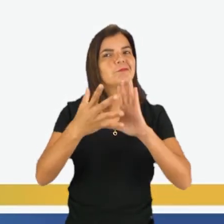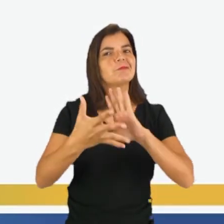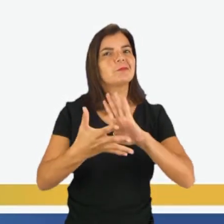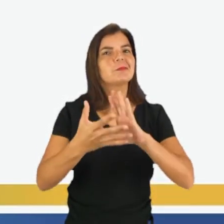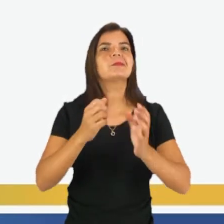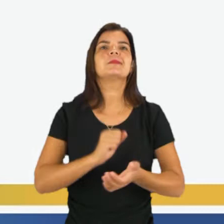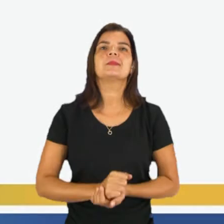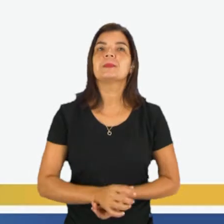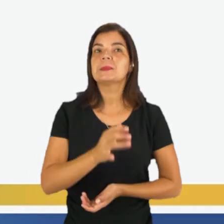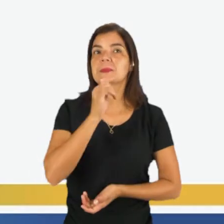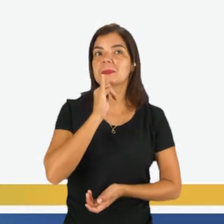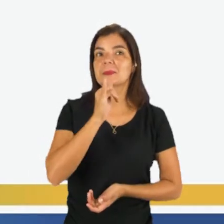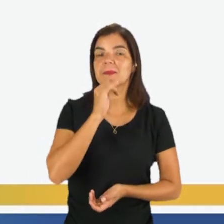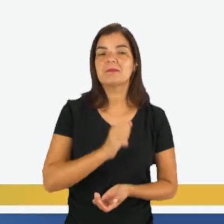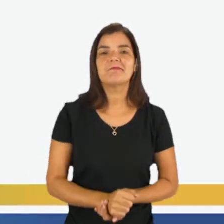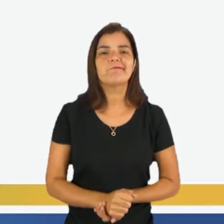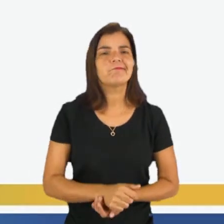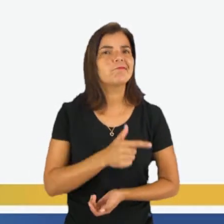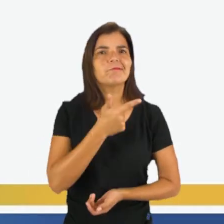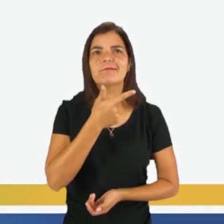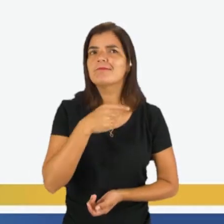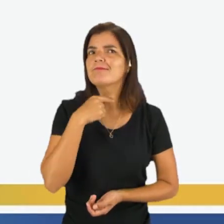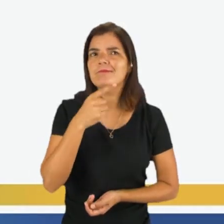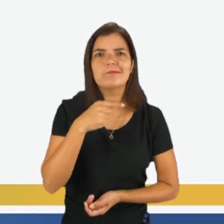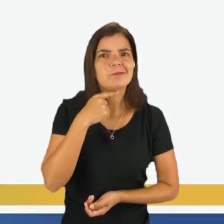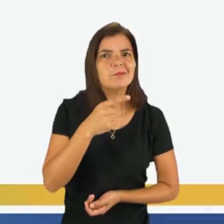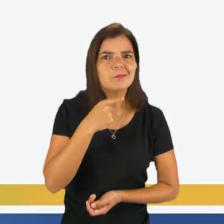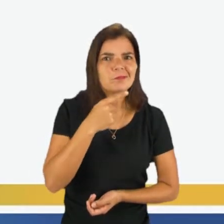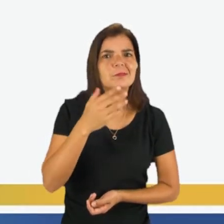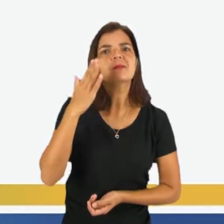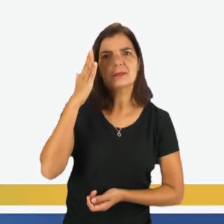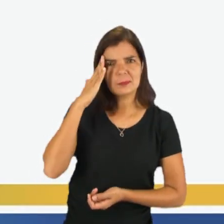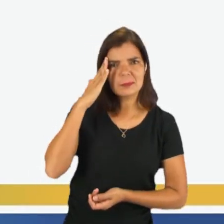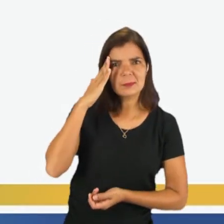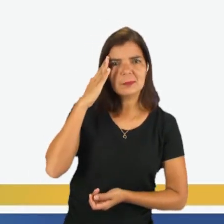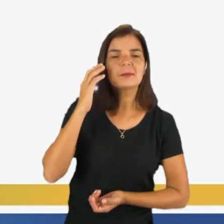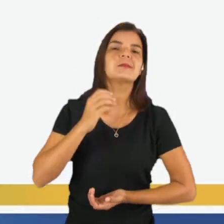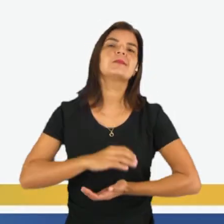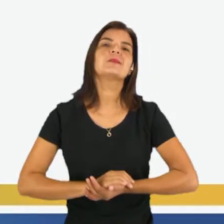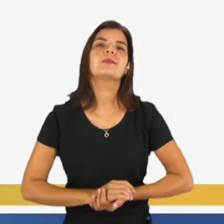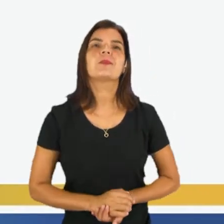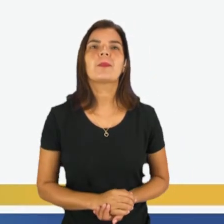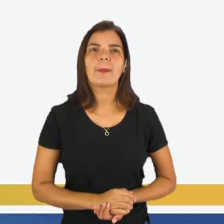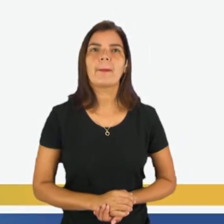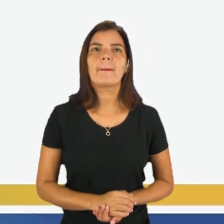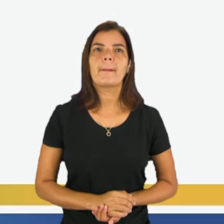em diálogos. Exemplo: não há dúvidas, entende?